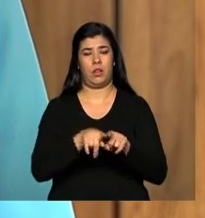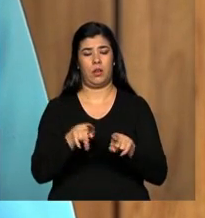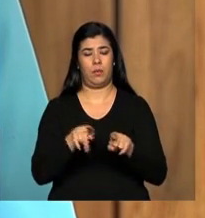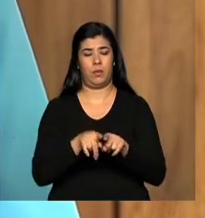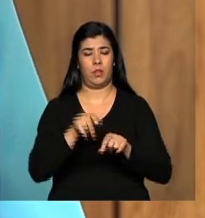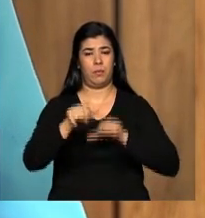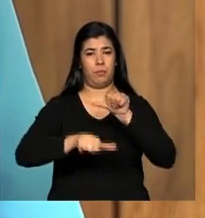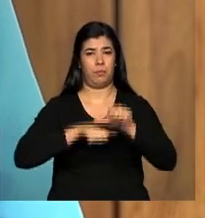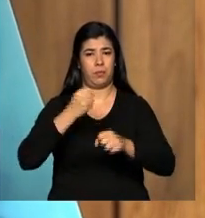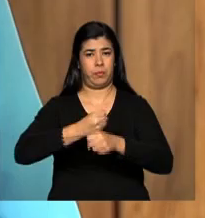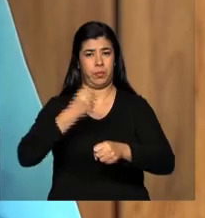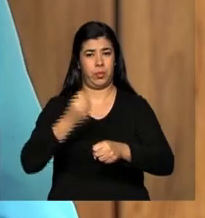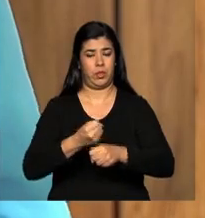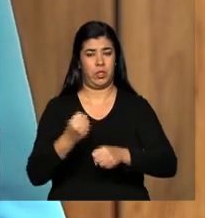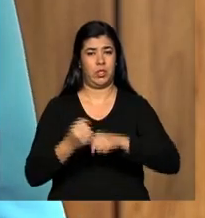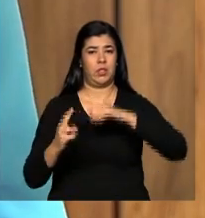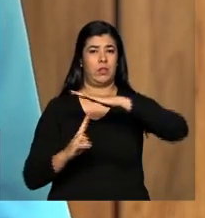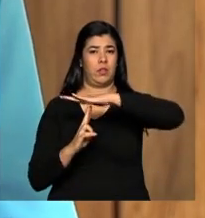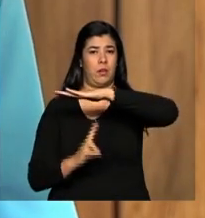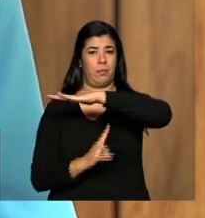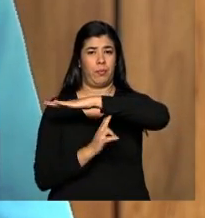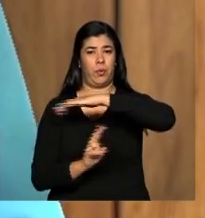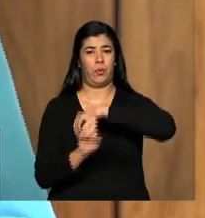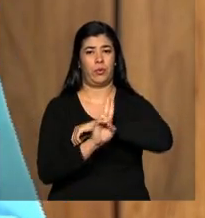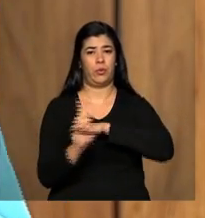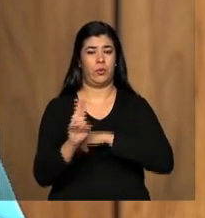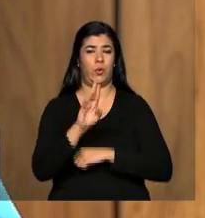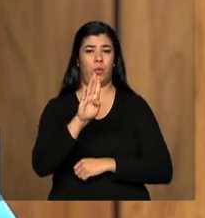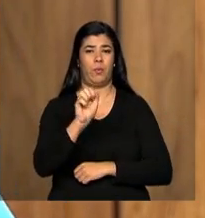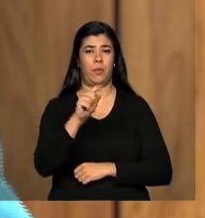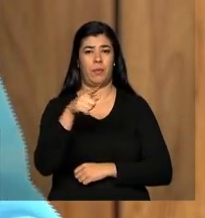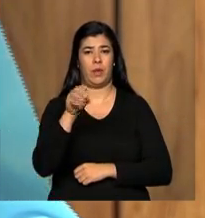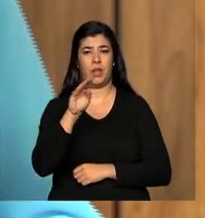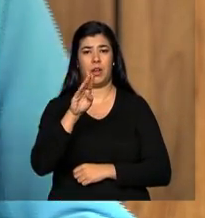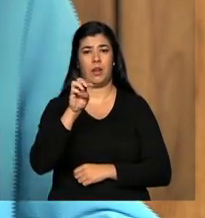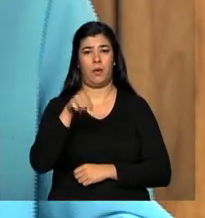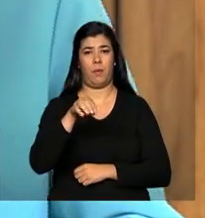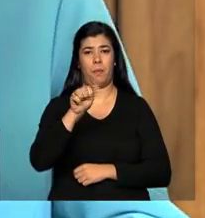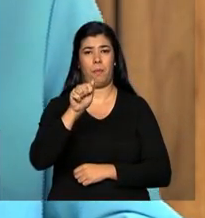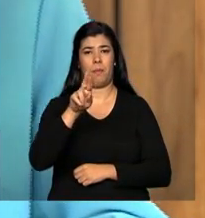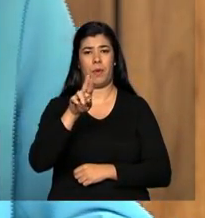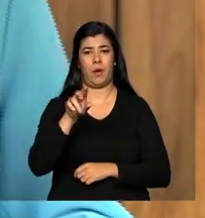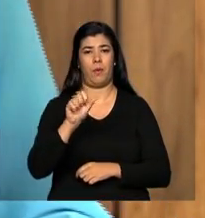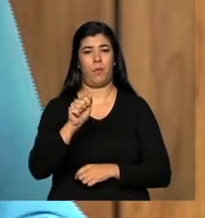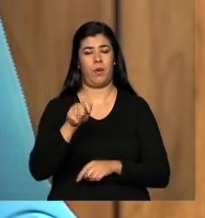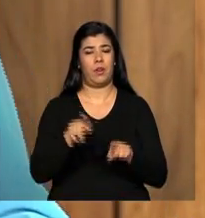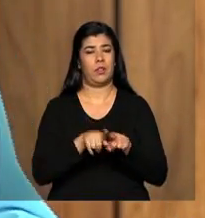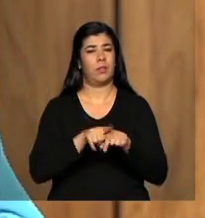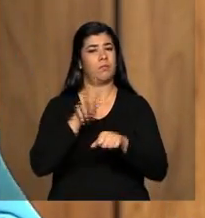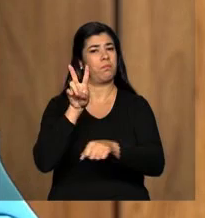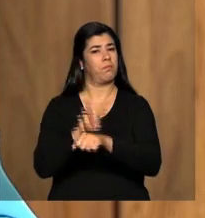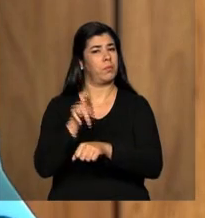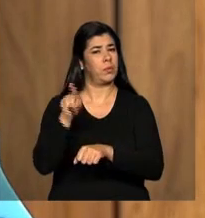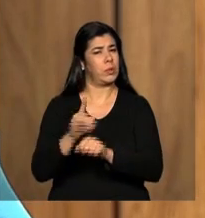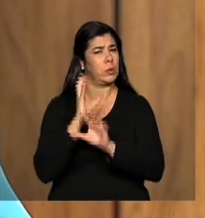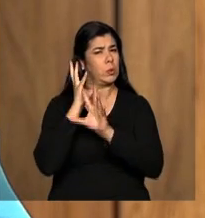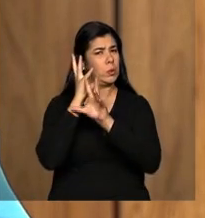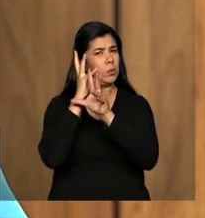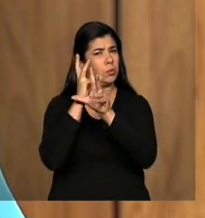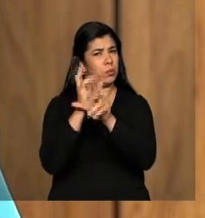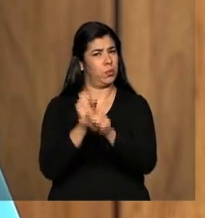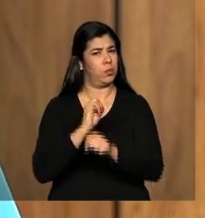Barão de Mauá permitirá a preservação de um patrimônio histórico extremamente